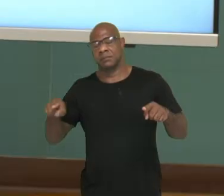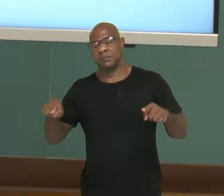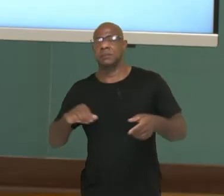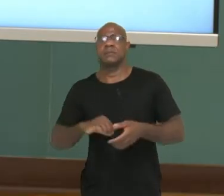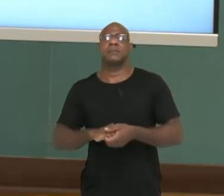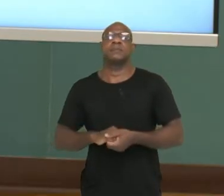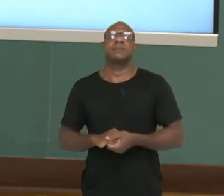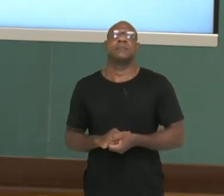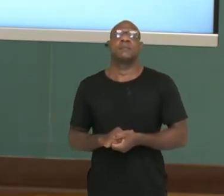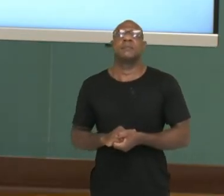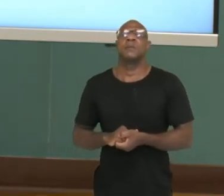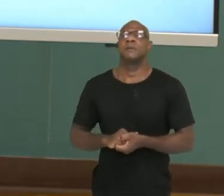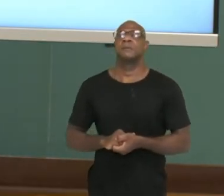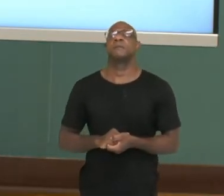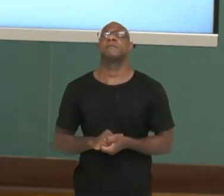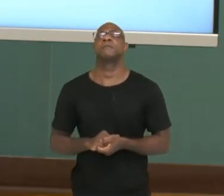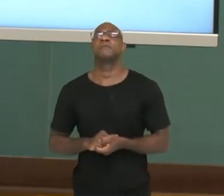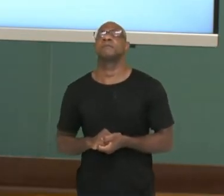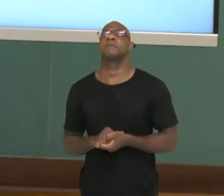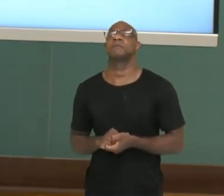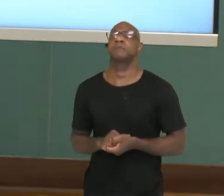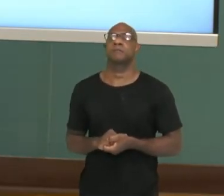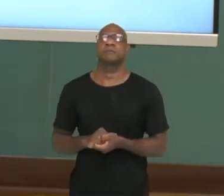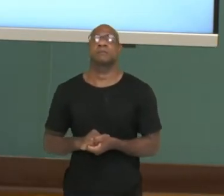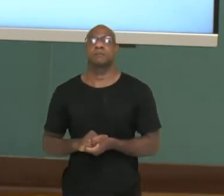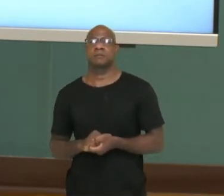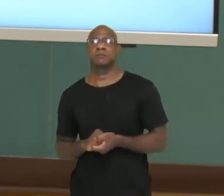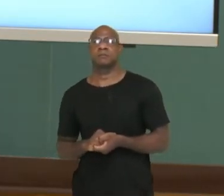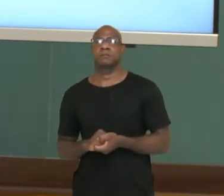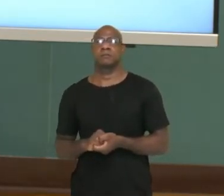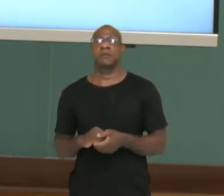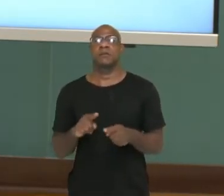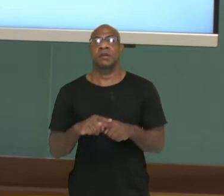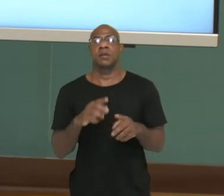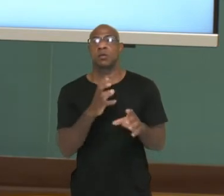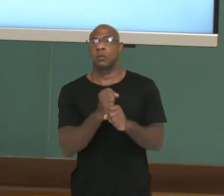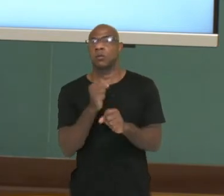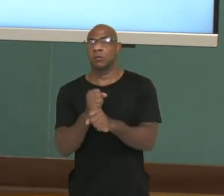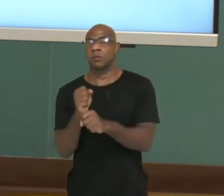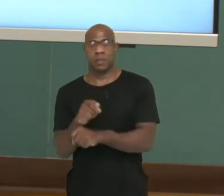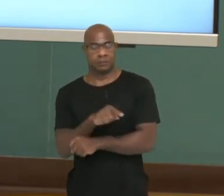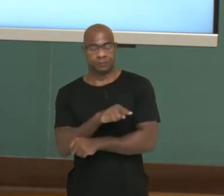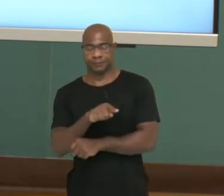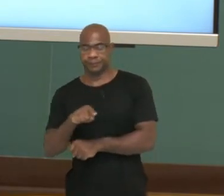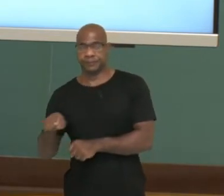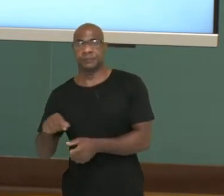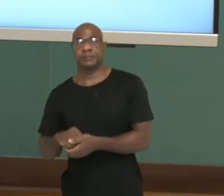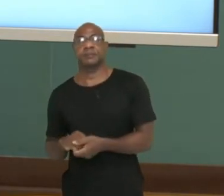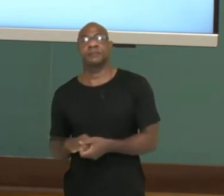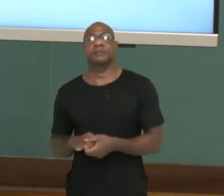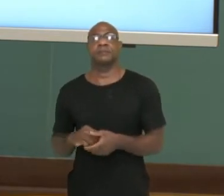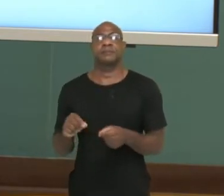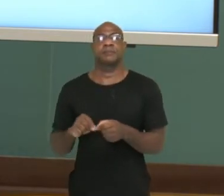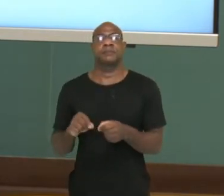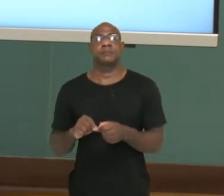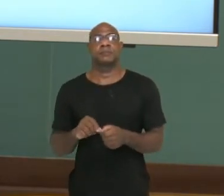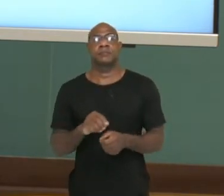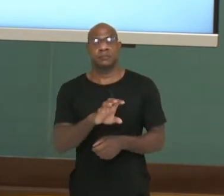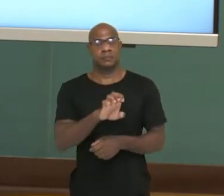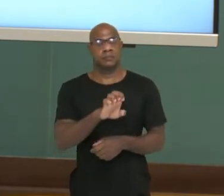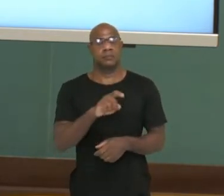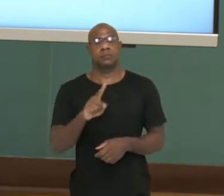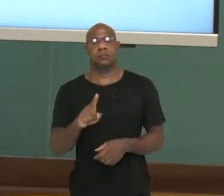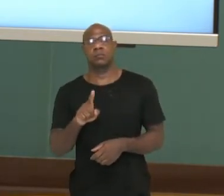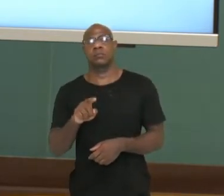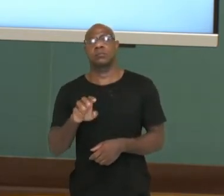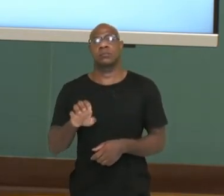para positivo, negativo para positivo, negativo para positivo. Então eu vou somar as tensões, tá? Então eu vou fazer E1 mais E2 mais